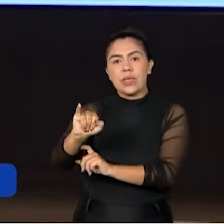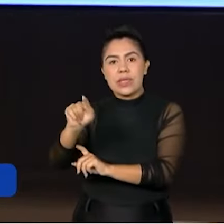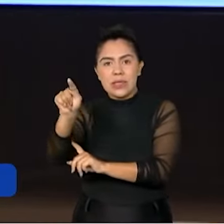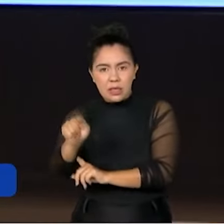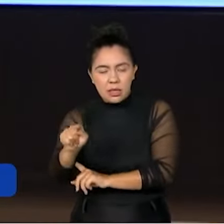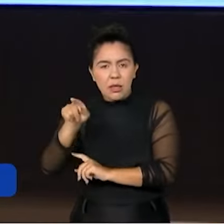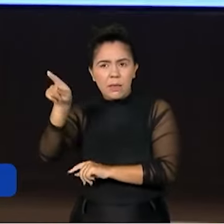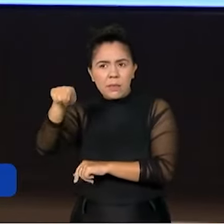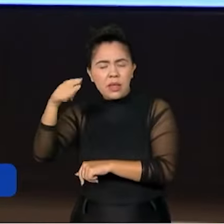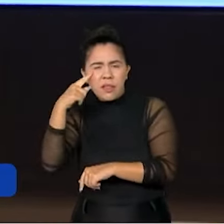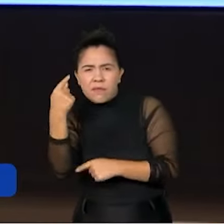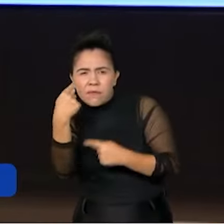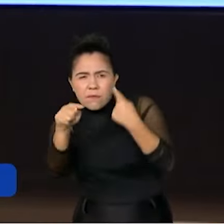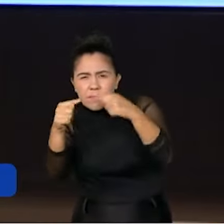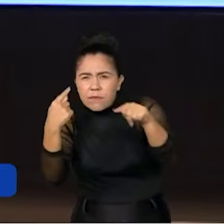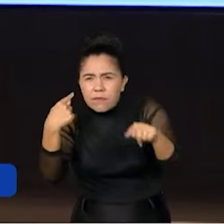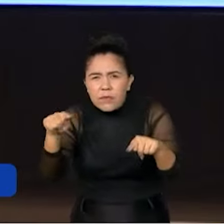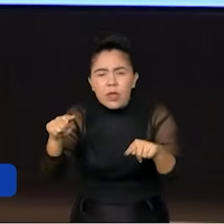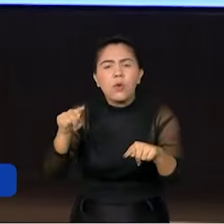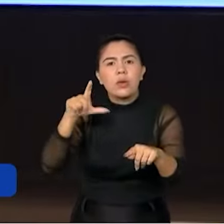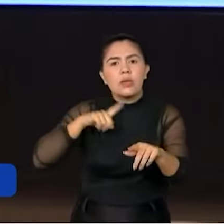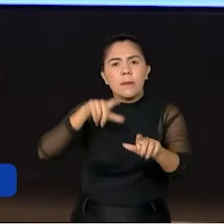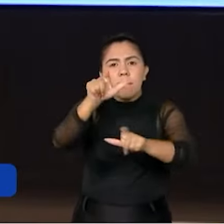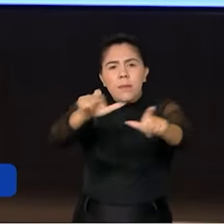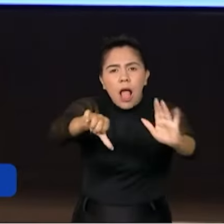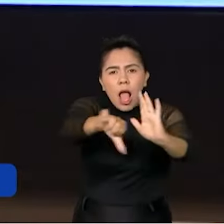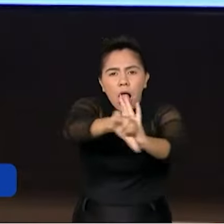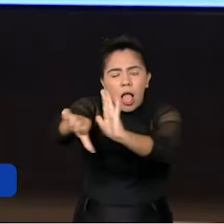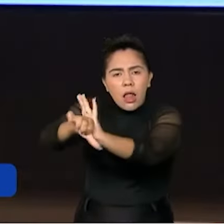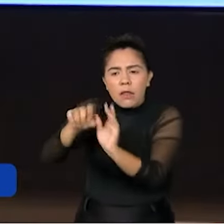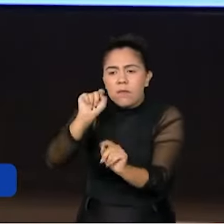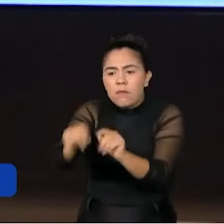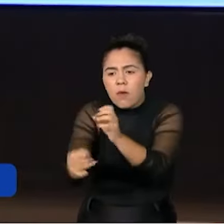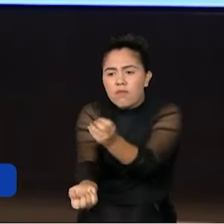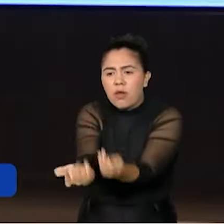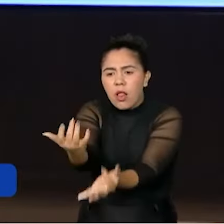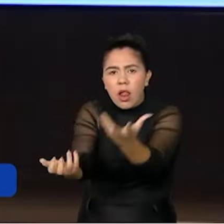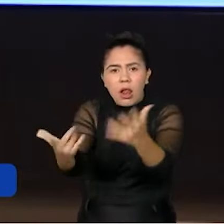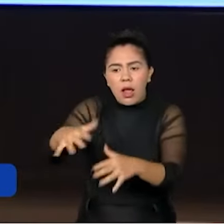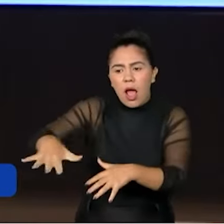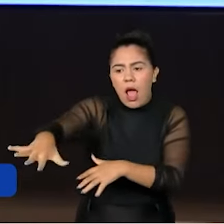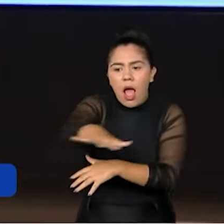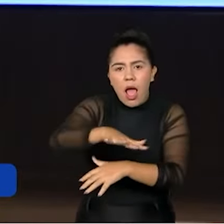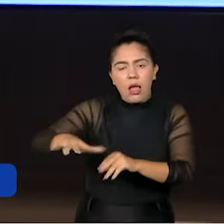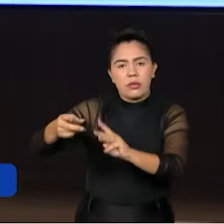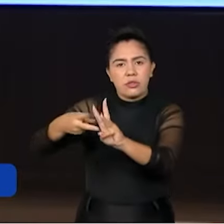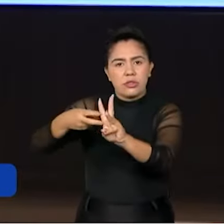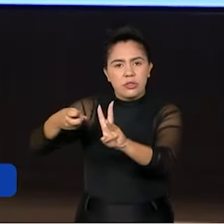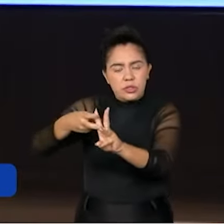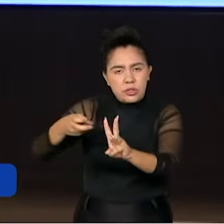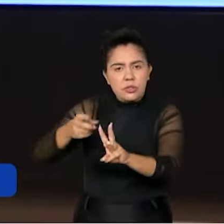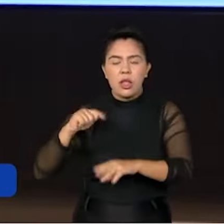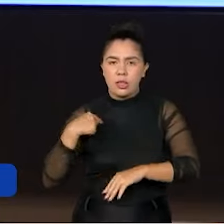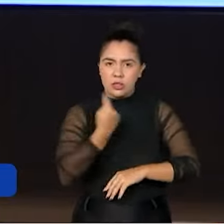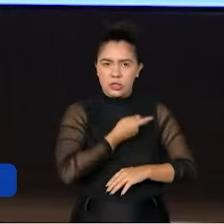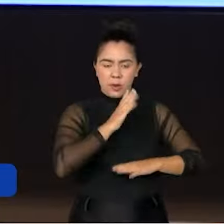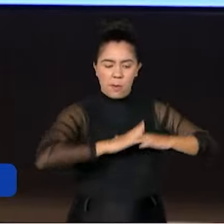que criminosos estavam ateando fogo dentro da reserva indígena. Nós mandamos